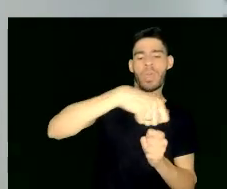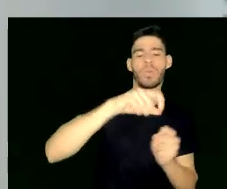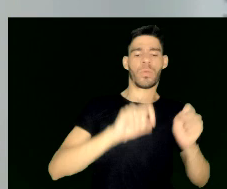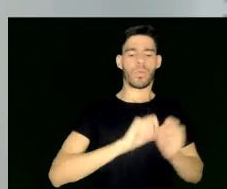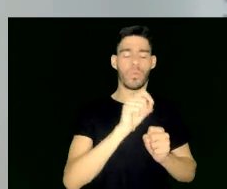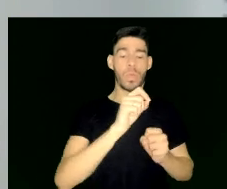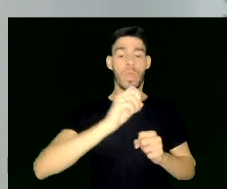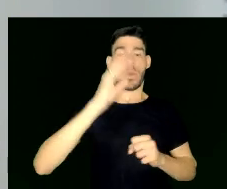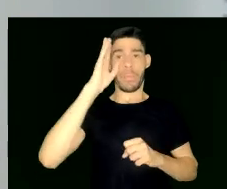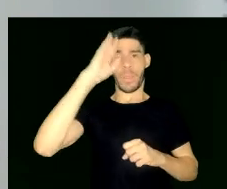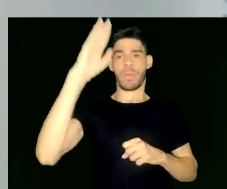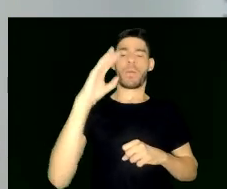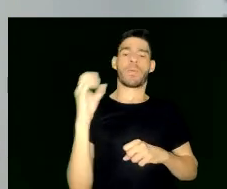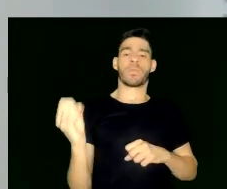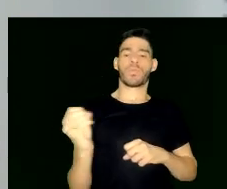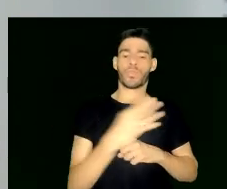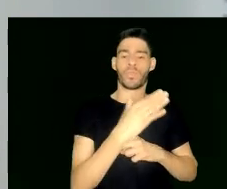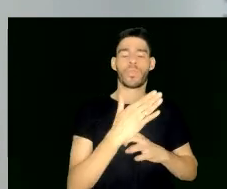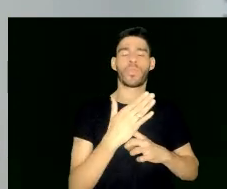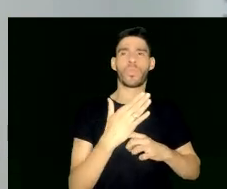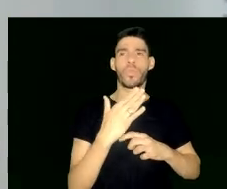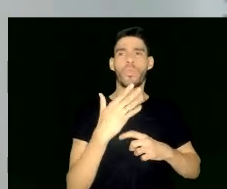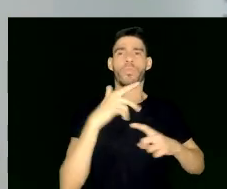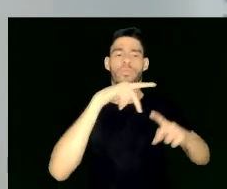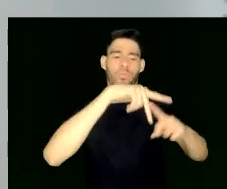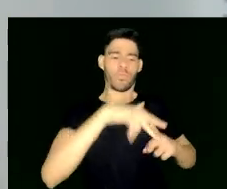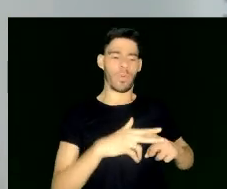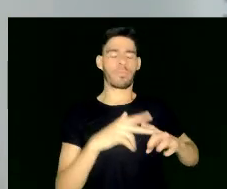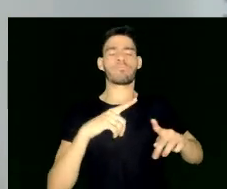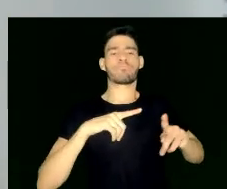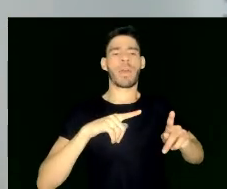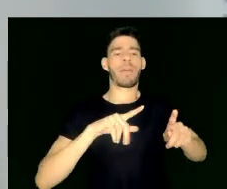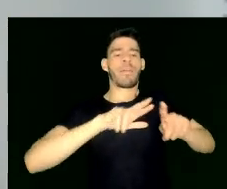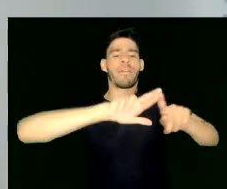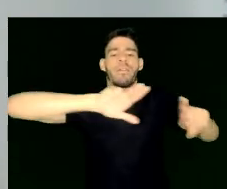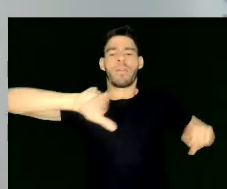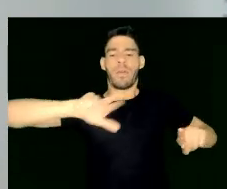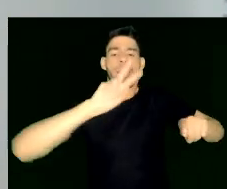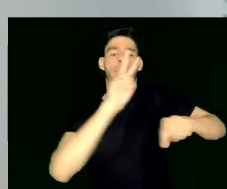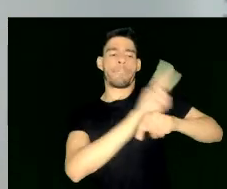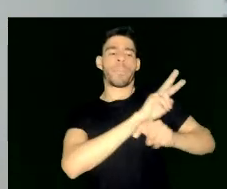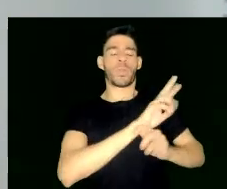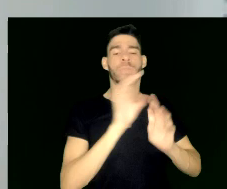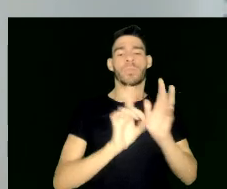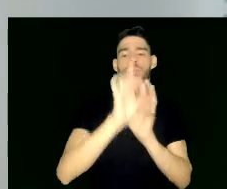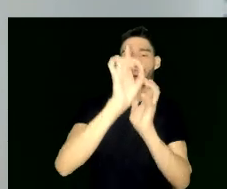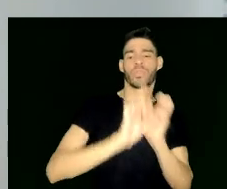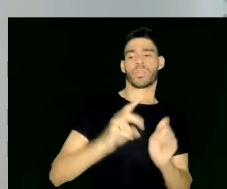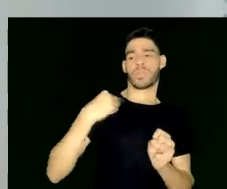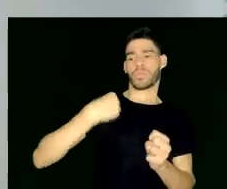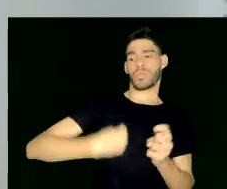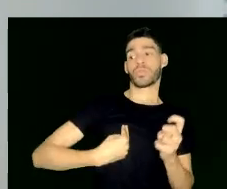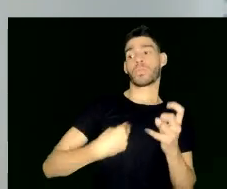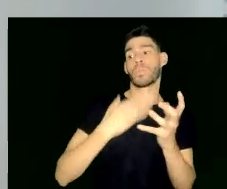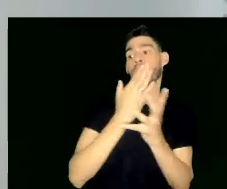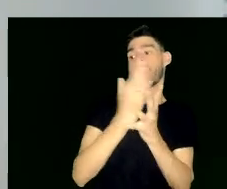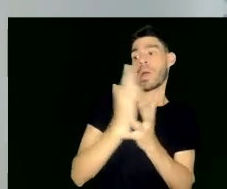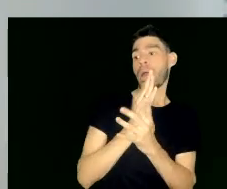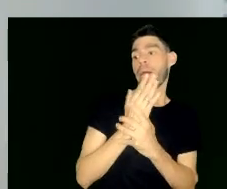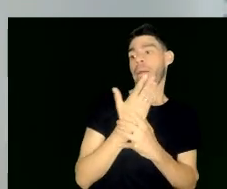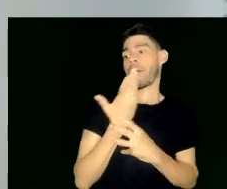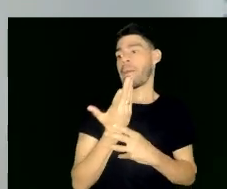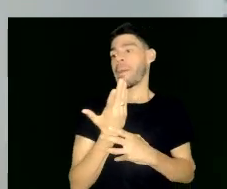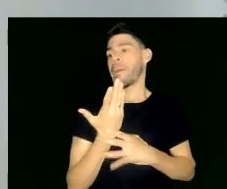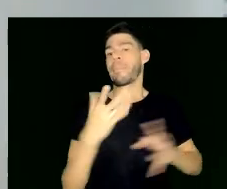internacional, especialmente o contemporâneo, é justamente a criação de organizações multilaterais de proteção a direitos humanos, como alguns,